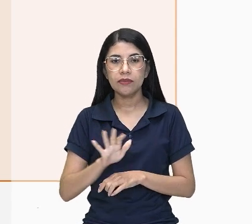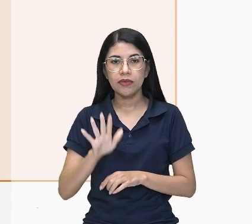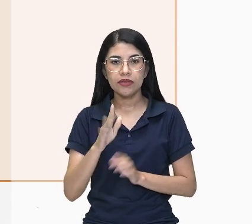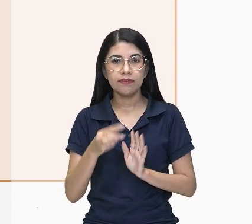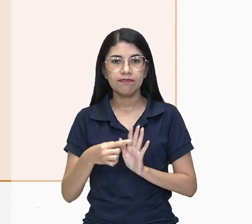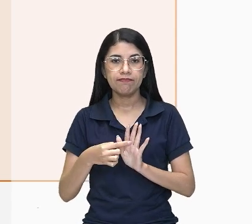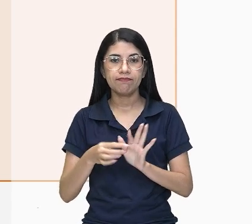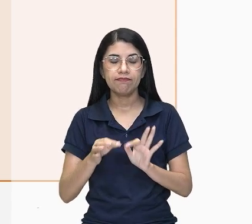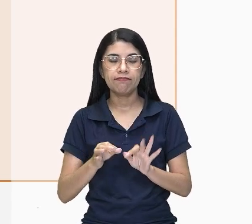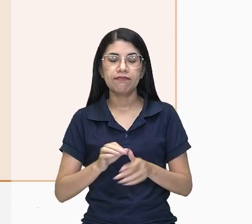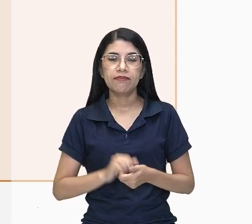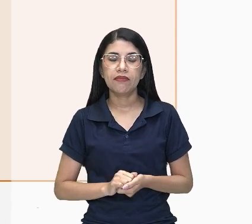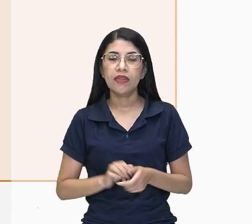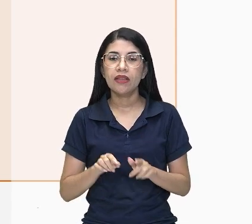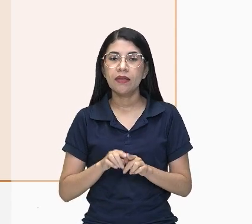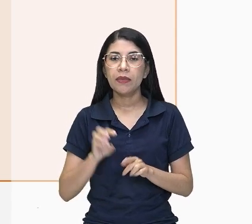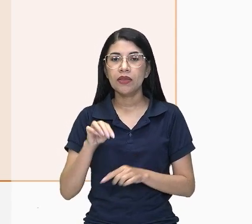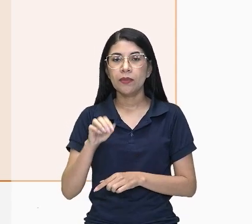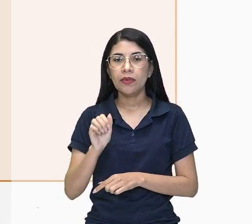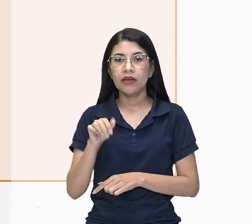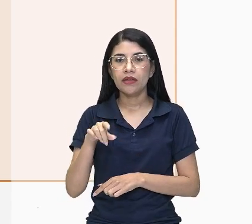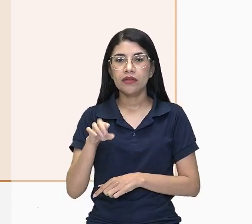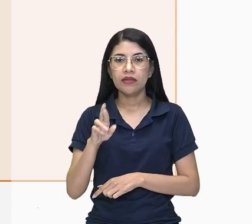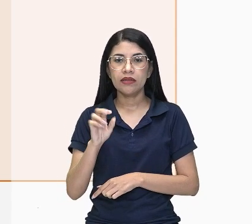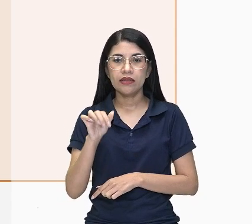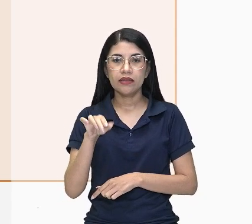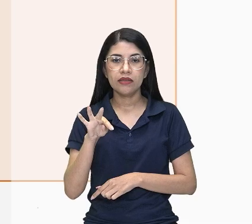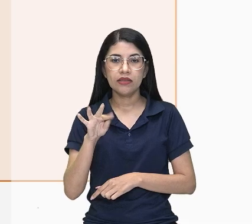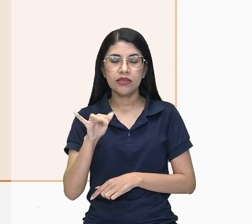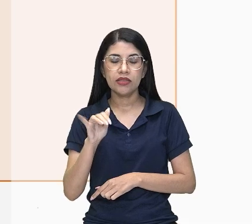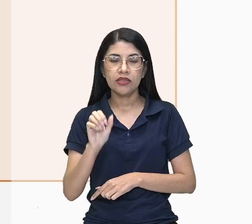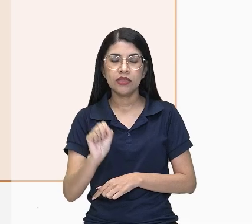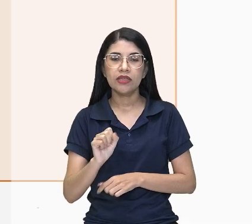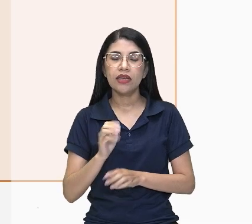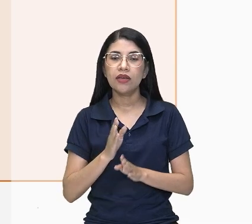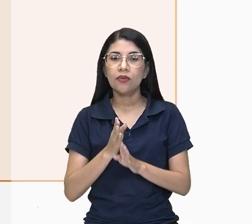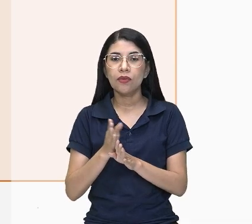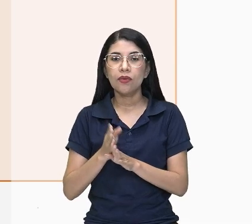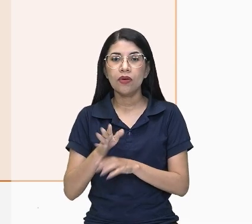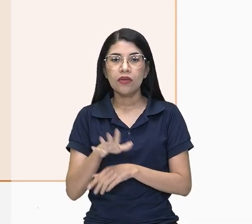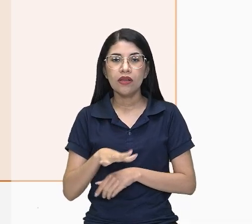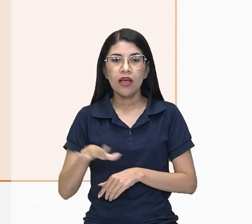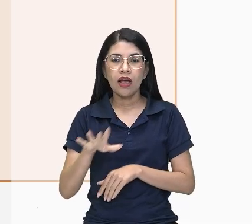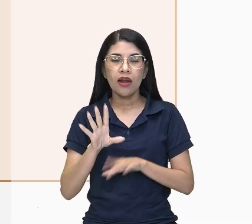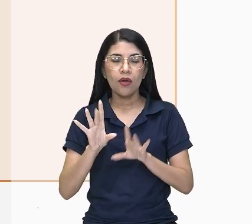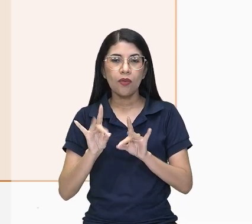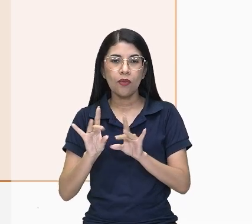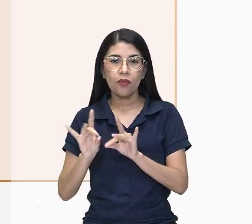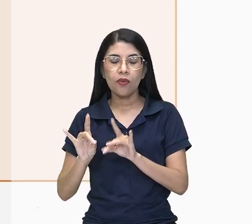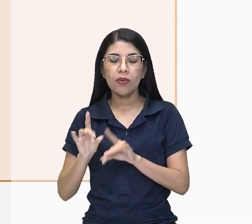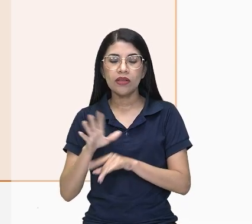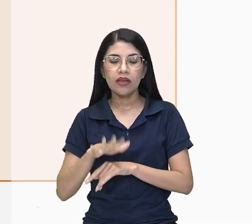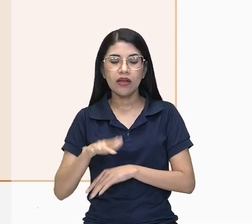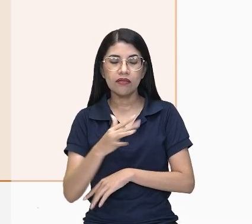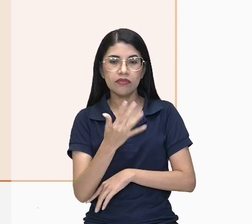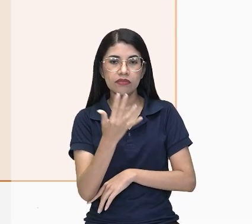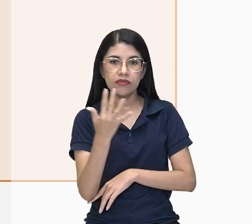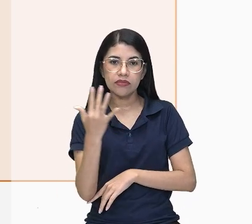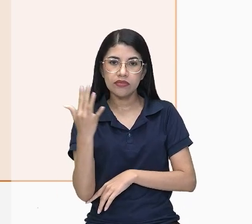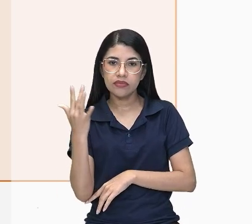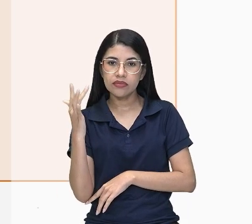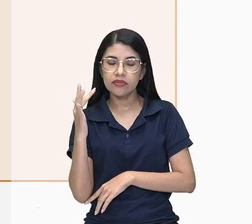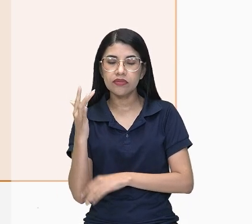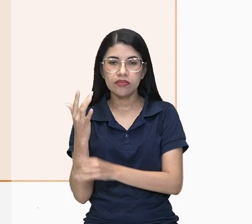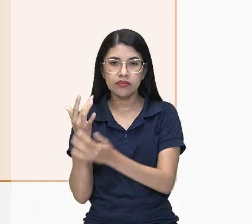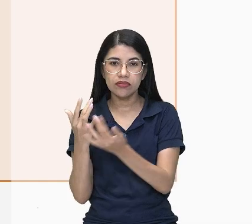Nós temos também os canais meandrantes, que são encontrados nas áreas úmidas com vegetação